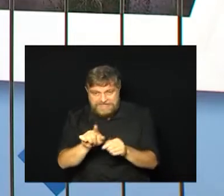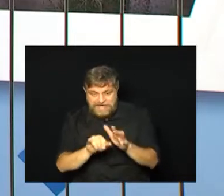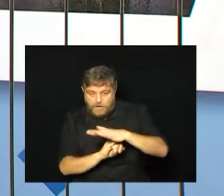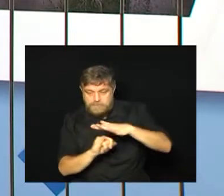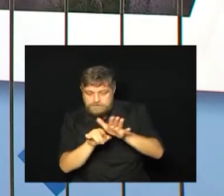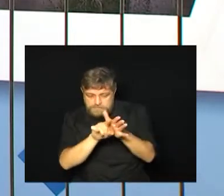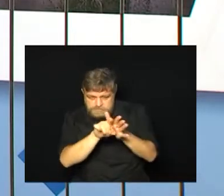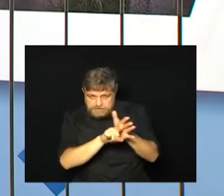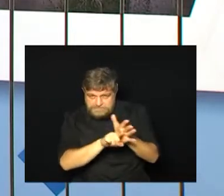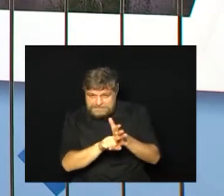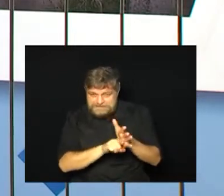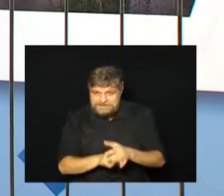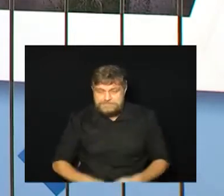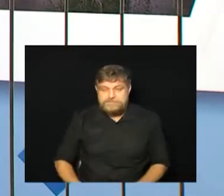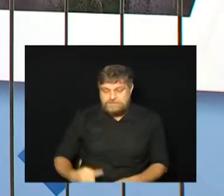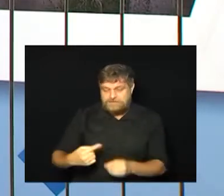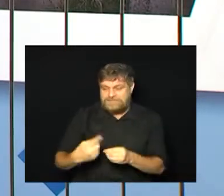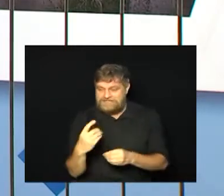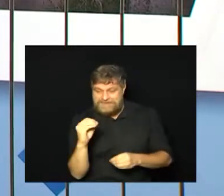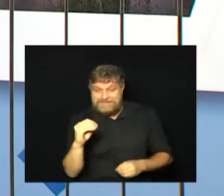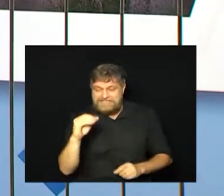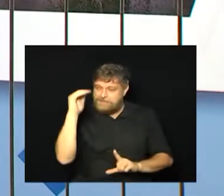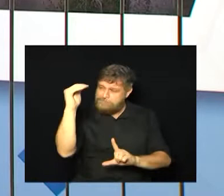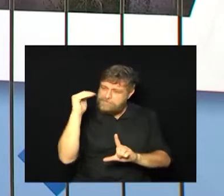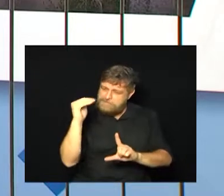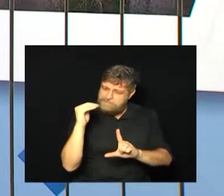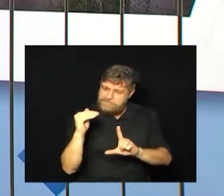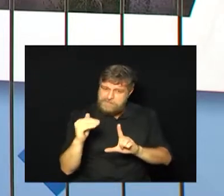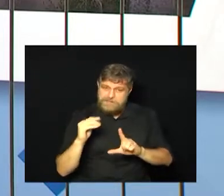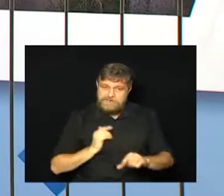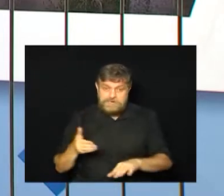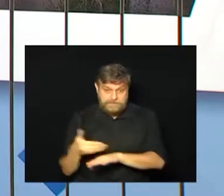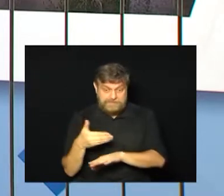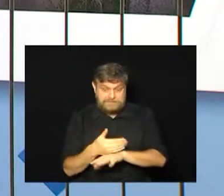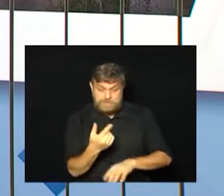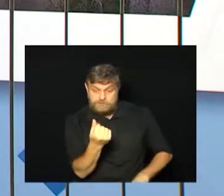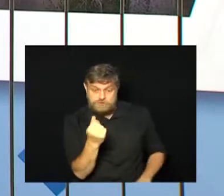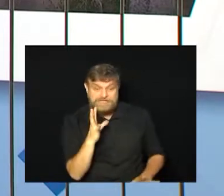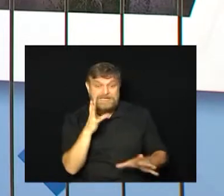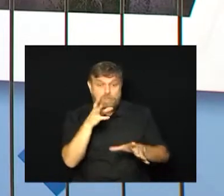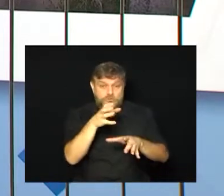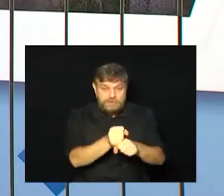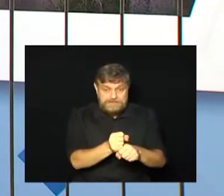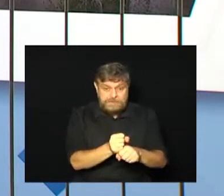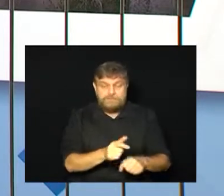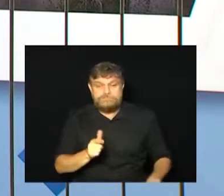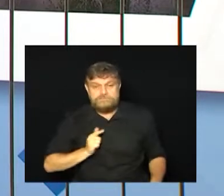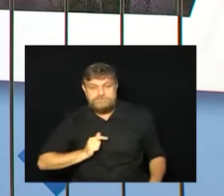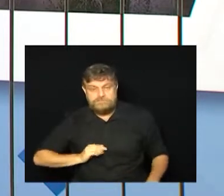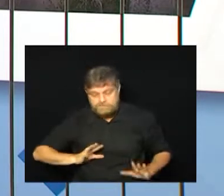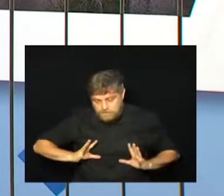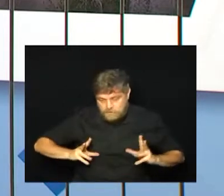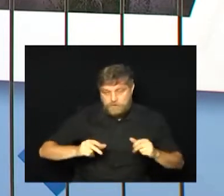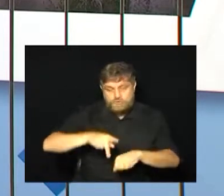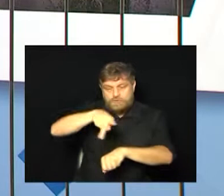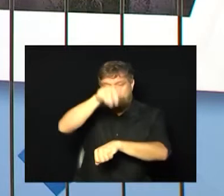pesquisa, né? Campinas é o 10º maior município com maior participação no PIB. Como o Gabriel disse, é o Produto Interno Bruto em todo